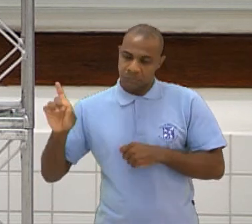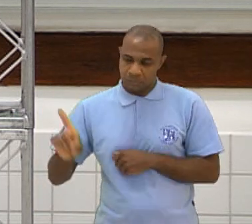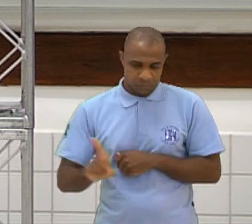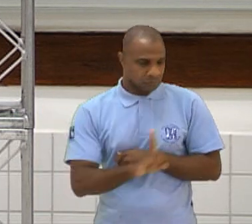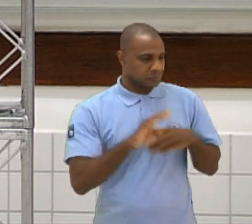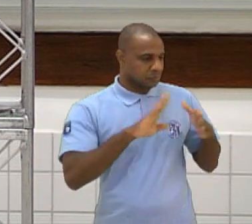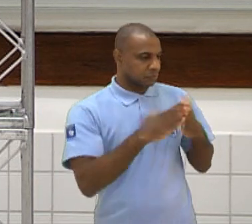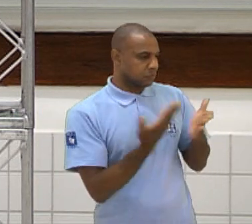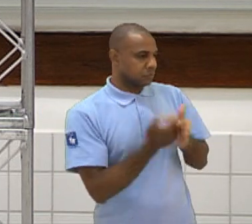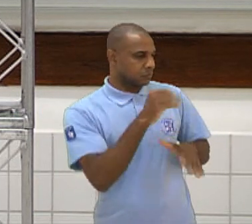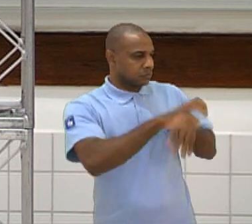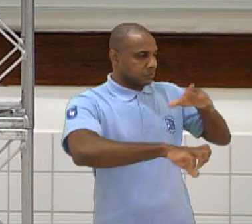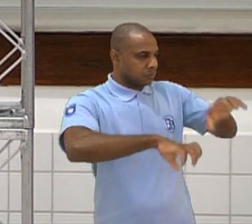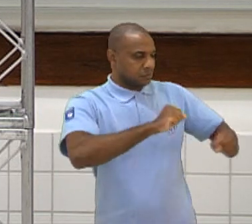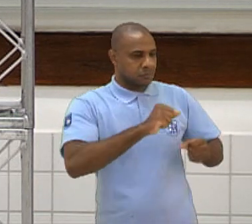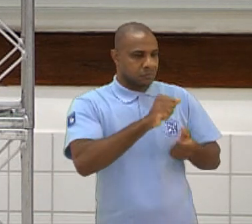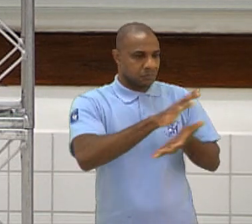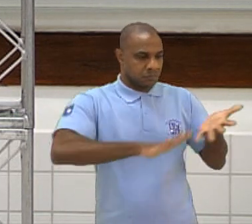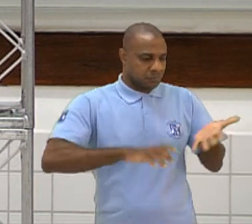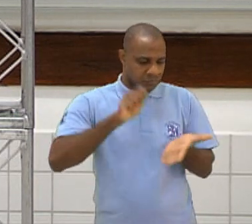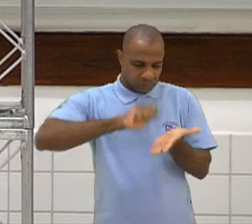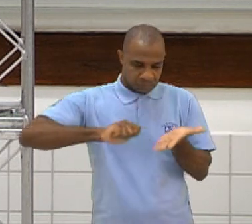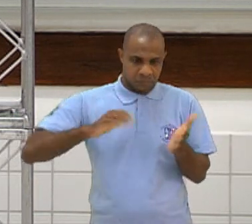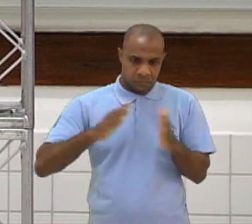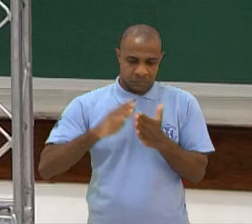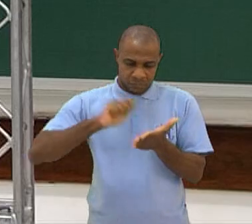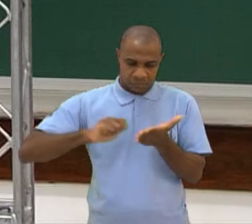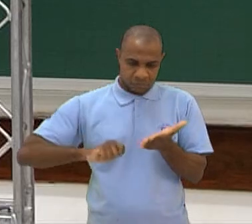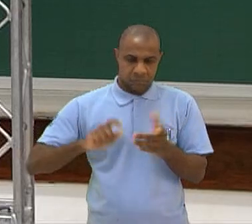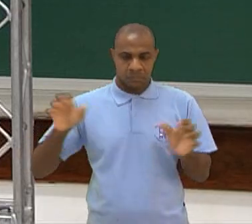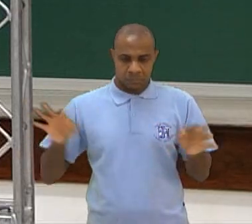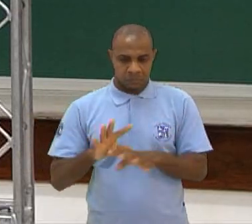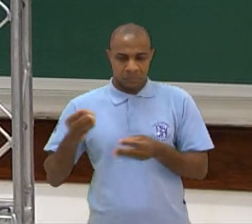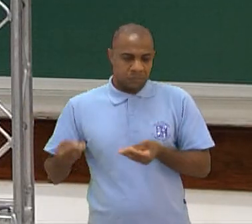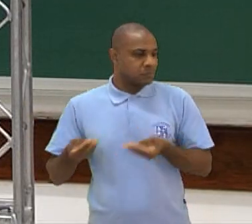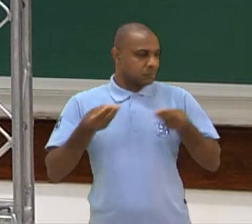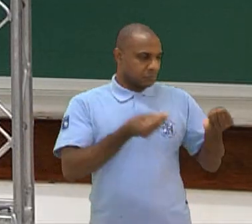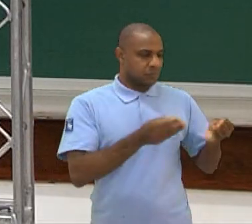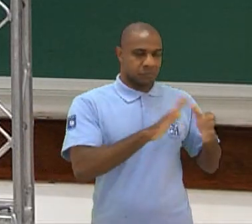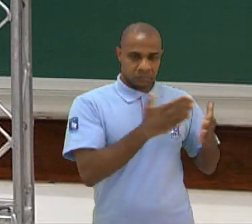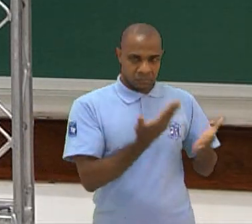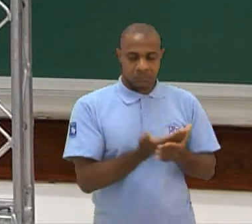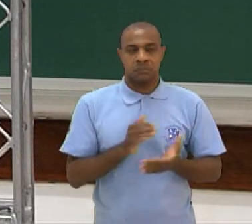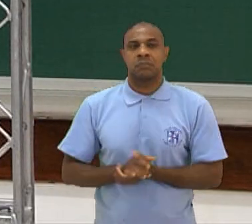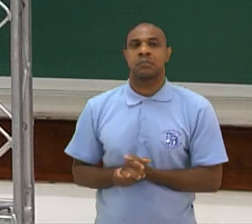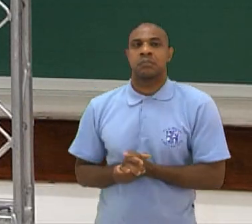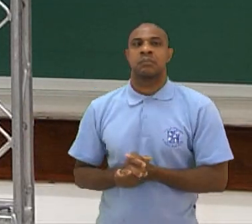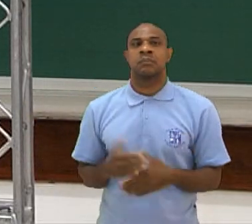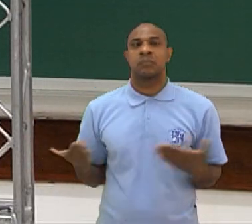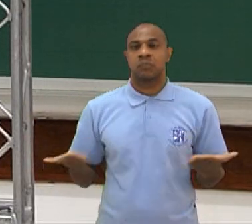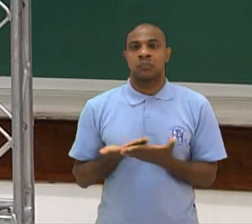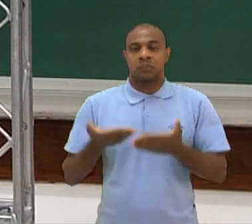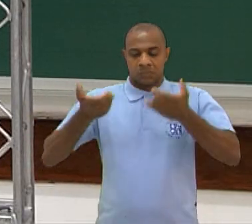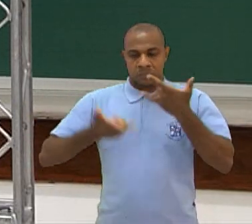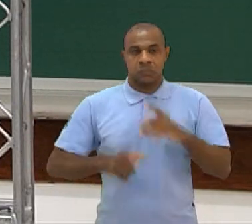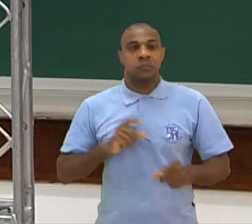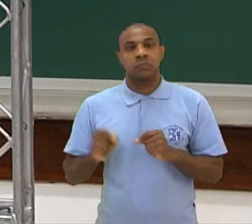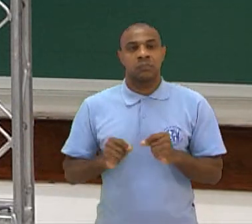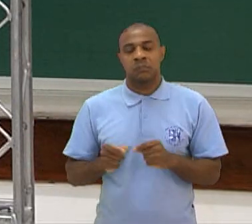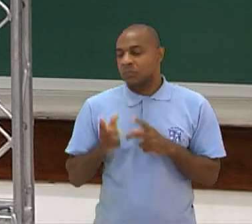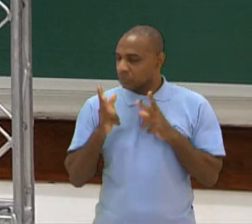atividade impressa para continuar estudando, tá certo? Maravilha pura. Então, o que nós vamos ver hoje? A mesma coisa que nós vimos na